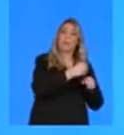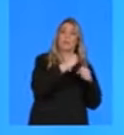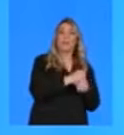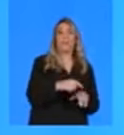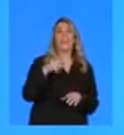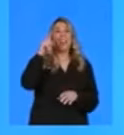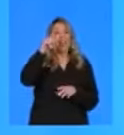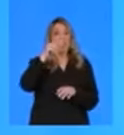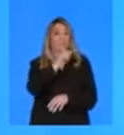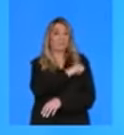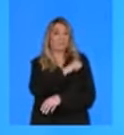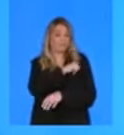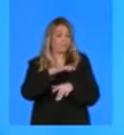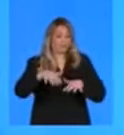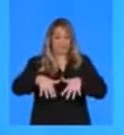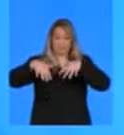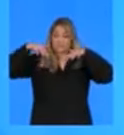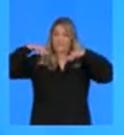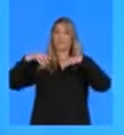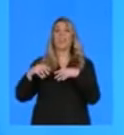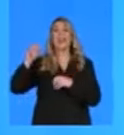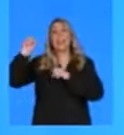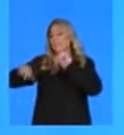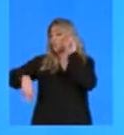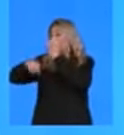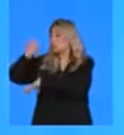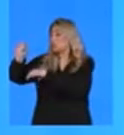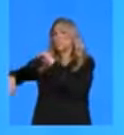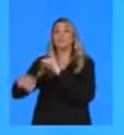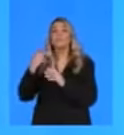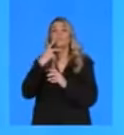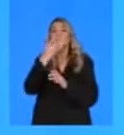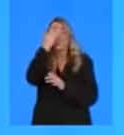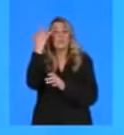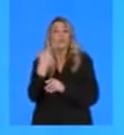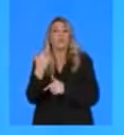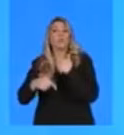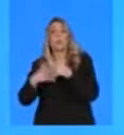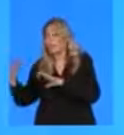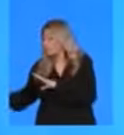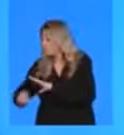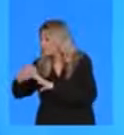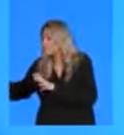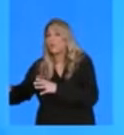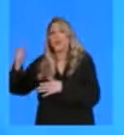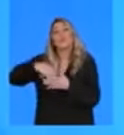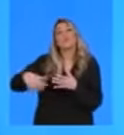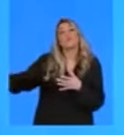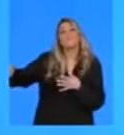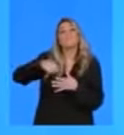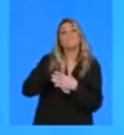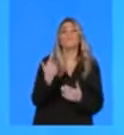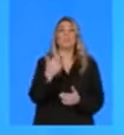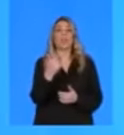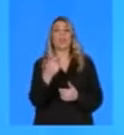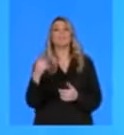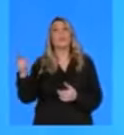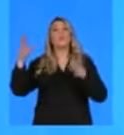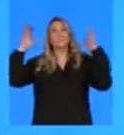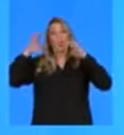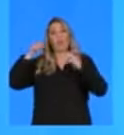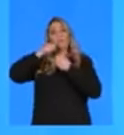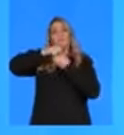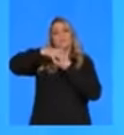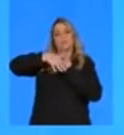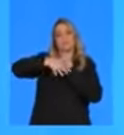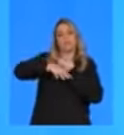recolhido e em momentos de chuva e o Rio tem muito eles vão ser carreados para os nossos Rios para as nossas Lagoas e também